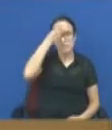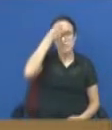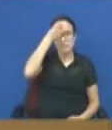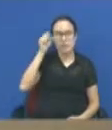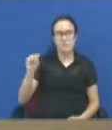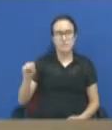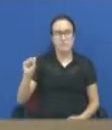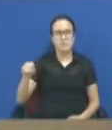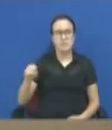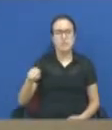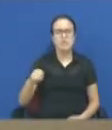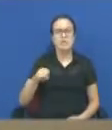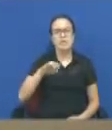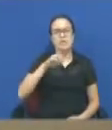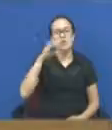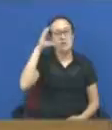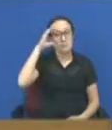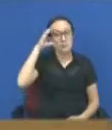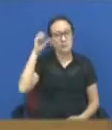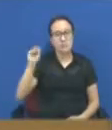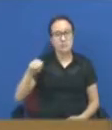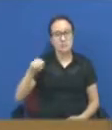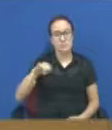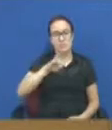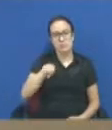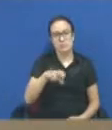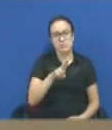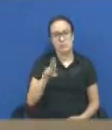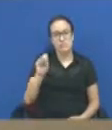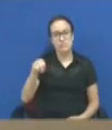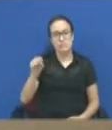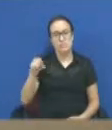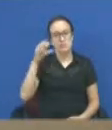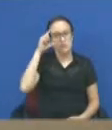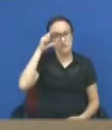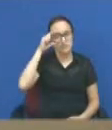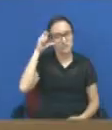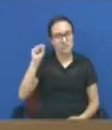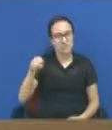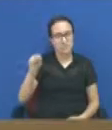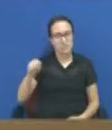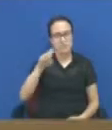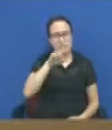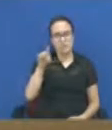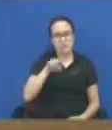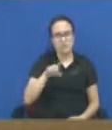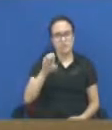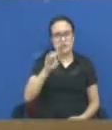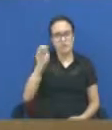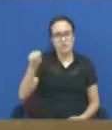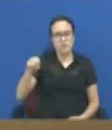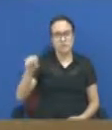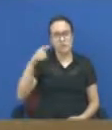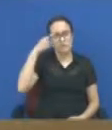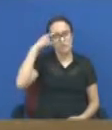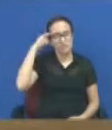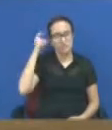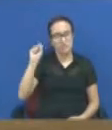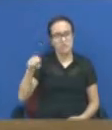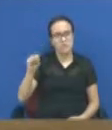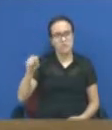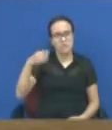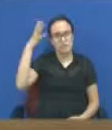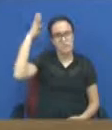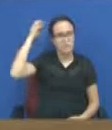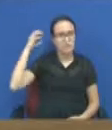José Couto. Sim. José Eduardo. Sim. José Farid. Sim. José Roberto. Sim. Dr. Júlio. Sim. Lubogo.